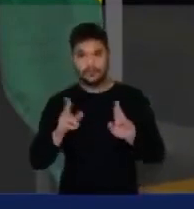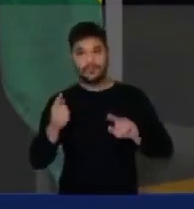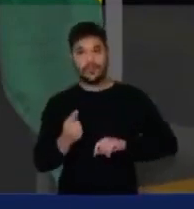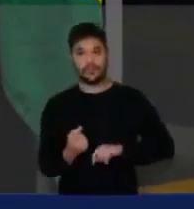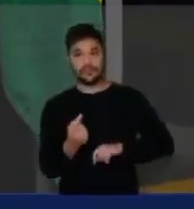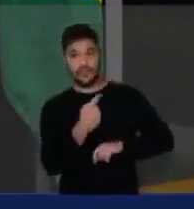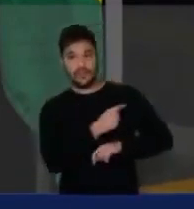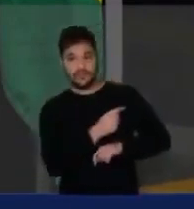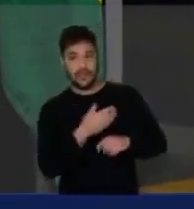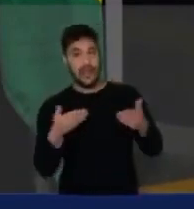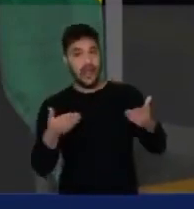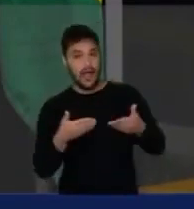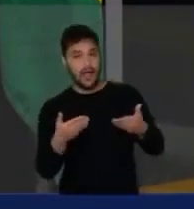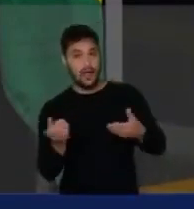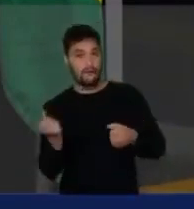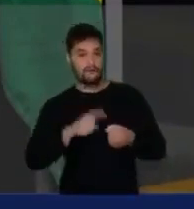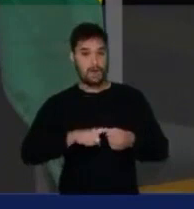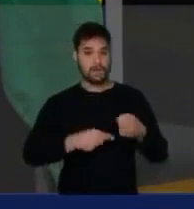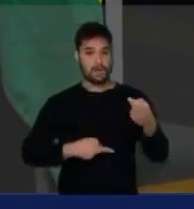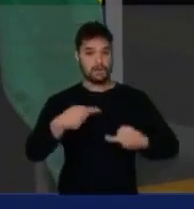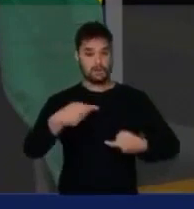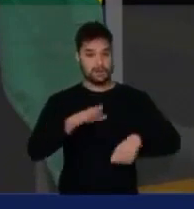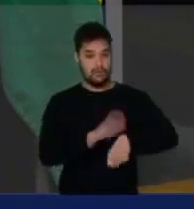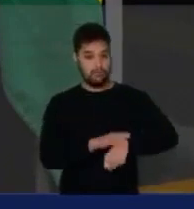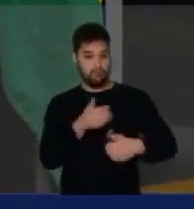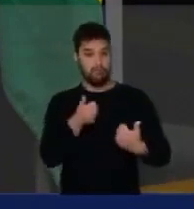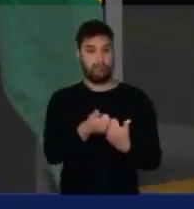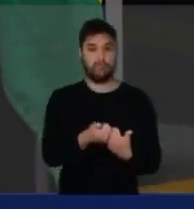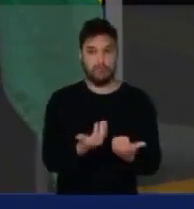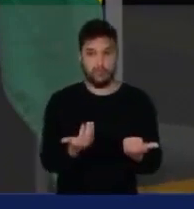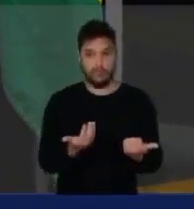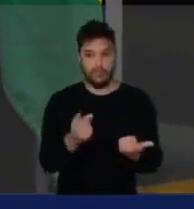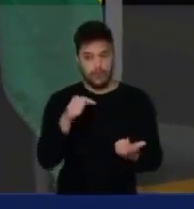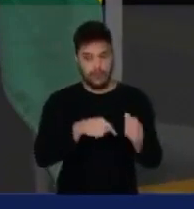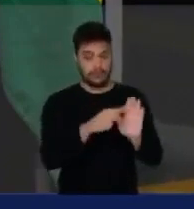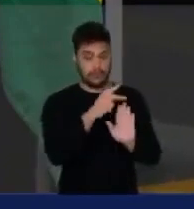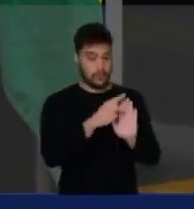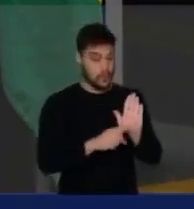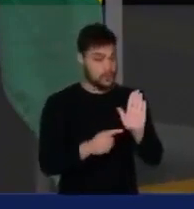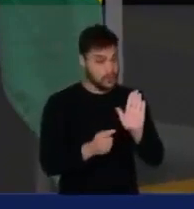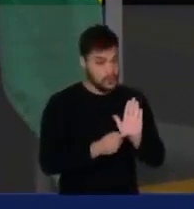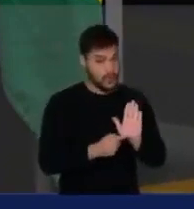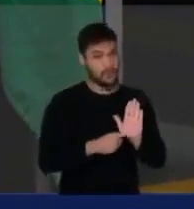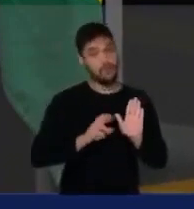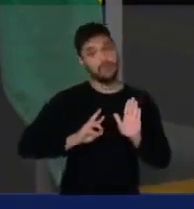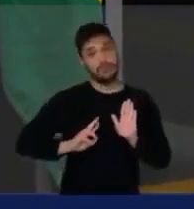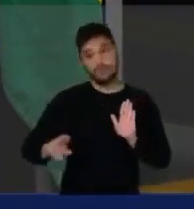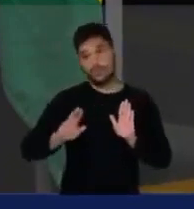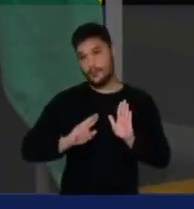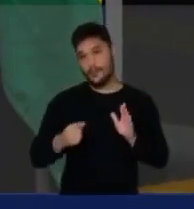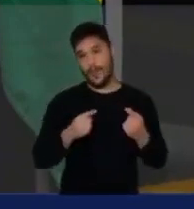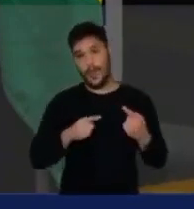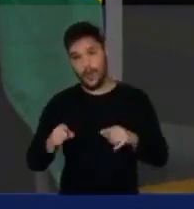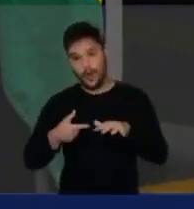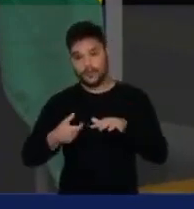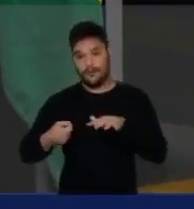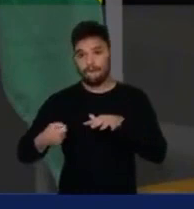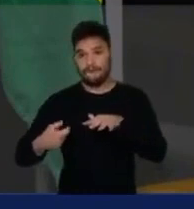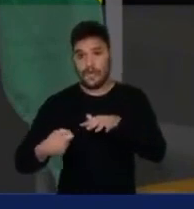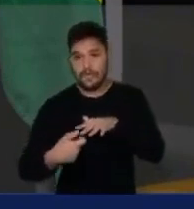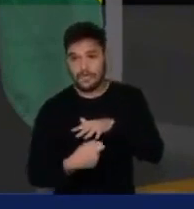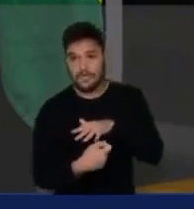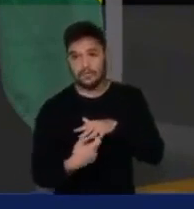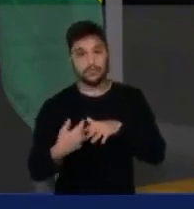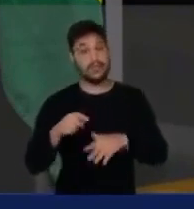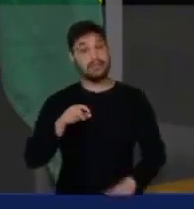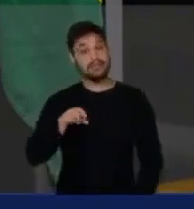vem essa discussão assim, em cima da hora. Este projeto não é para combater fake news. Se ele é alguma